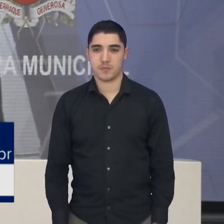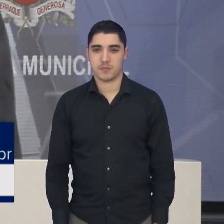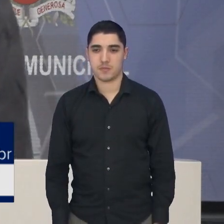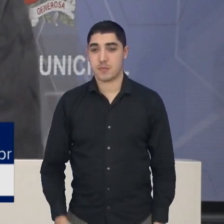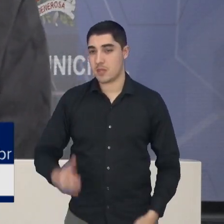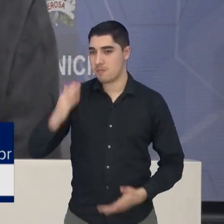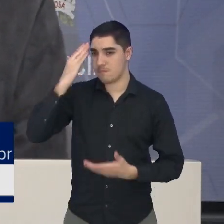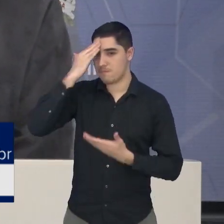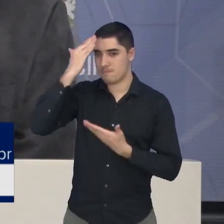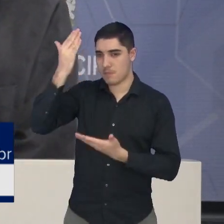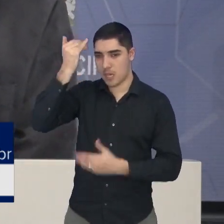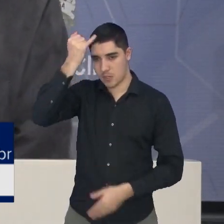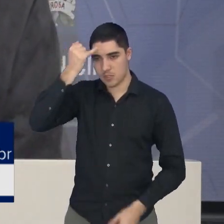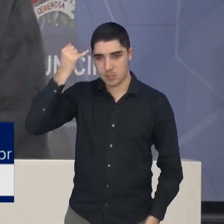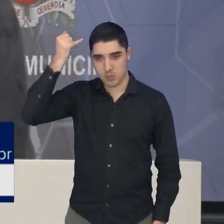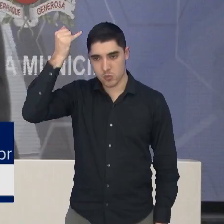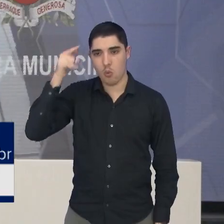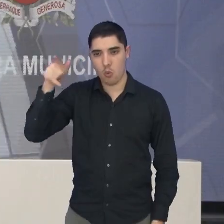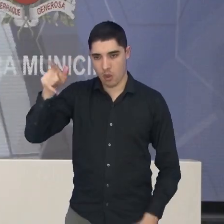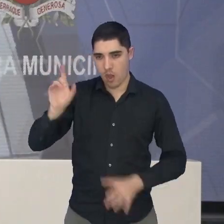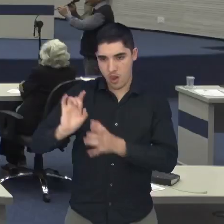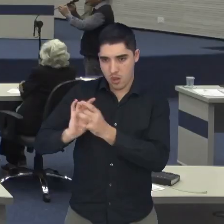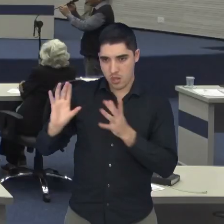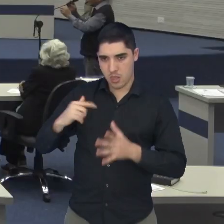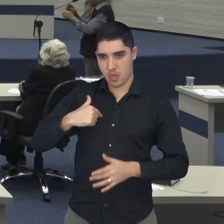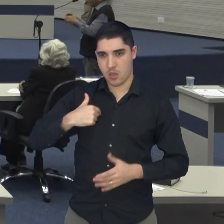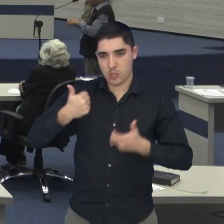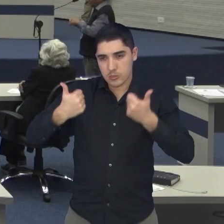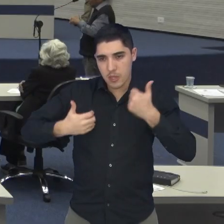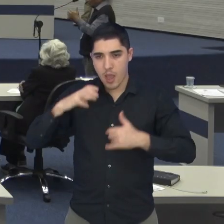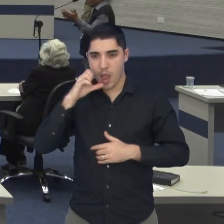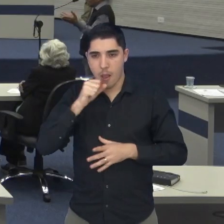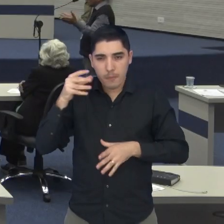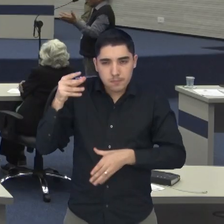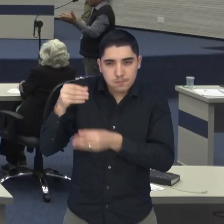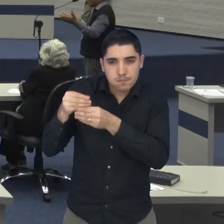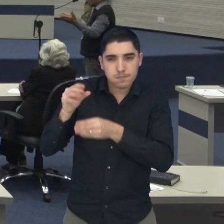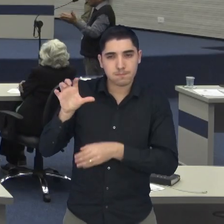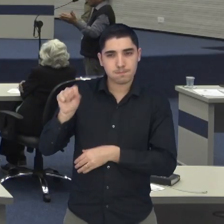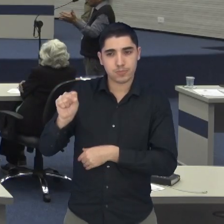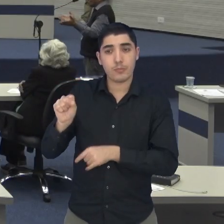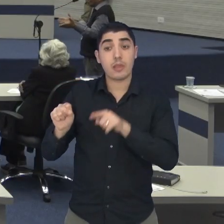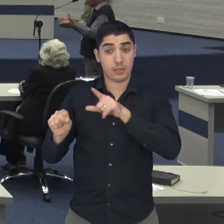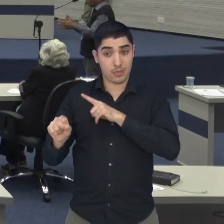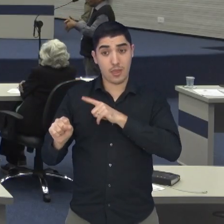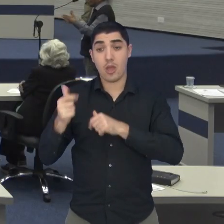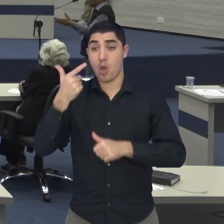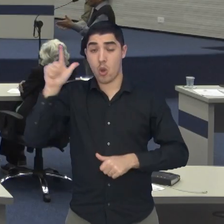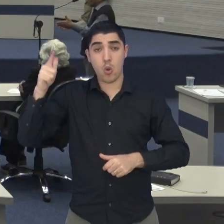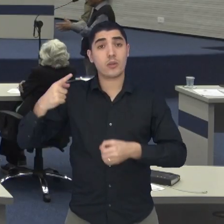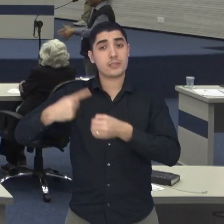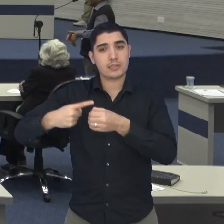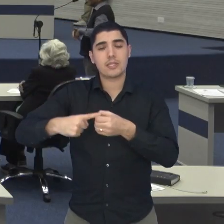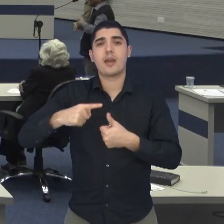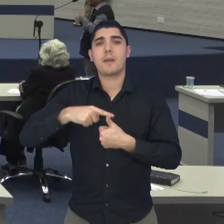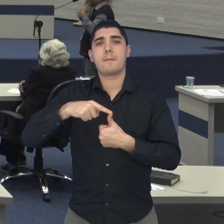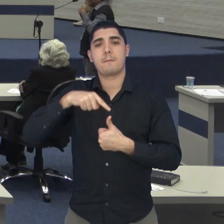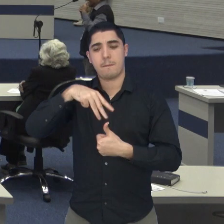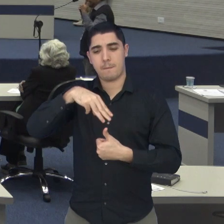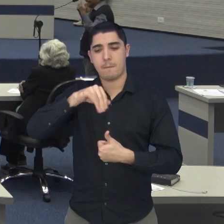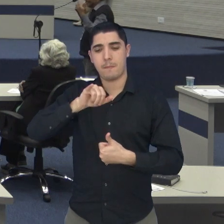Obrigado, vereador José Cláudio, pela parte. Tem outras cidades também, Mirassol, Louveira,